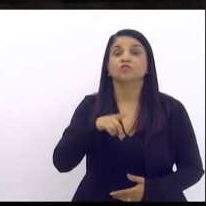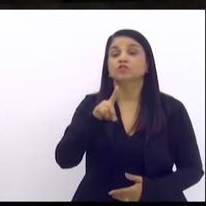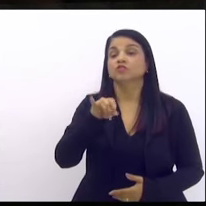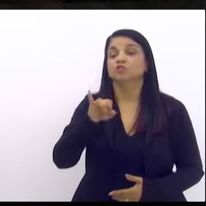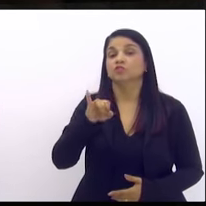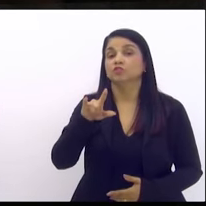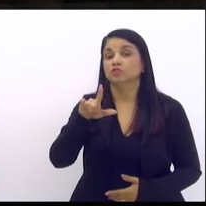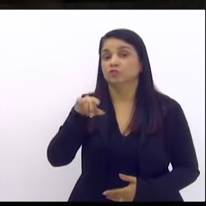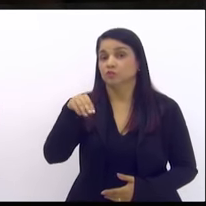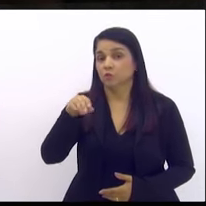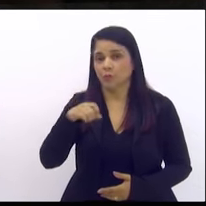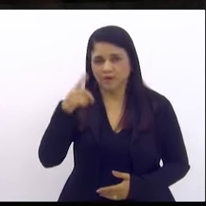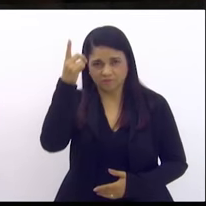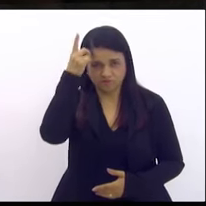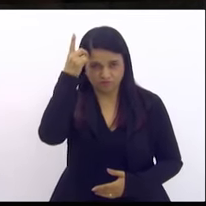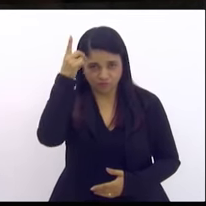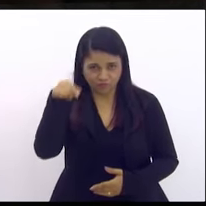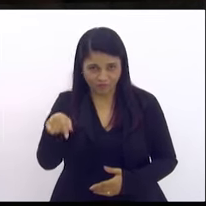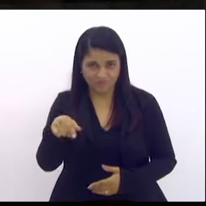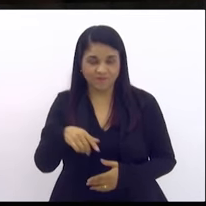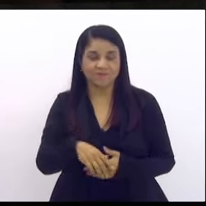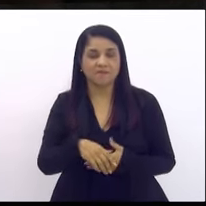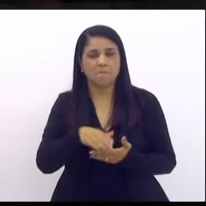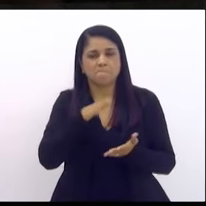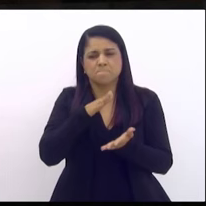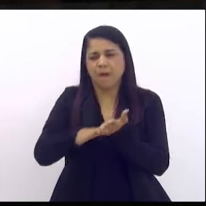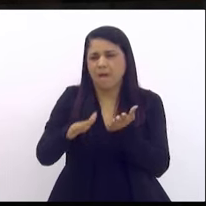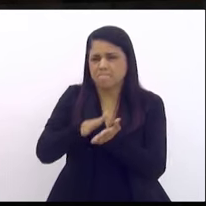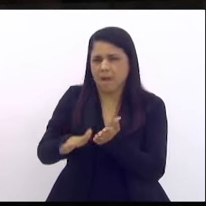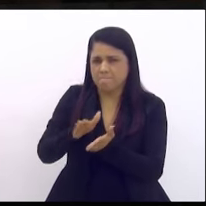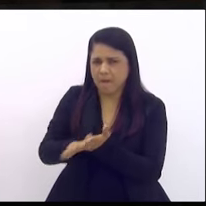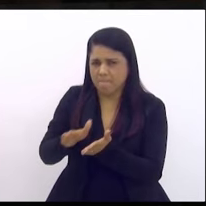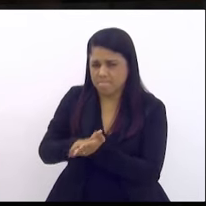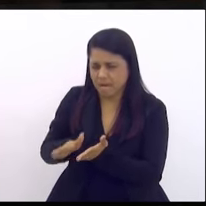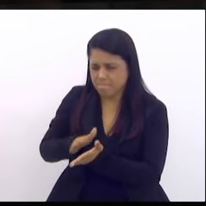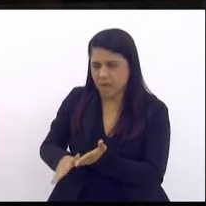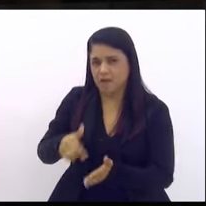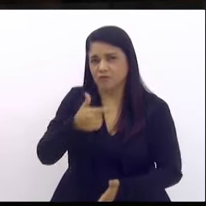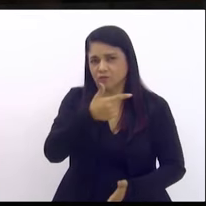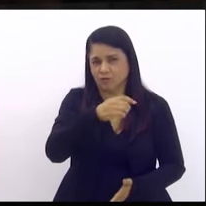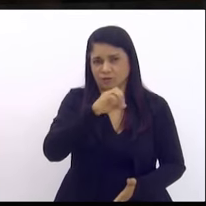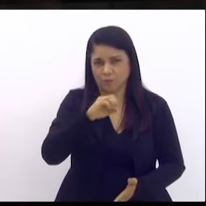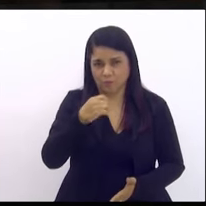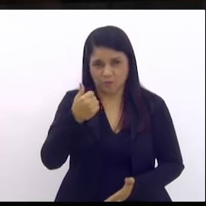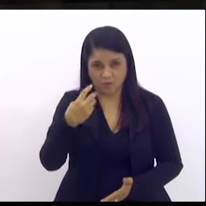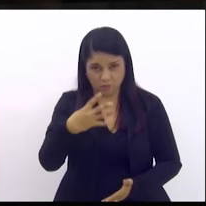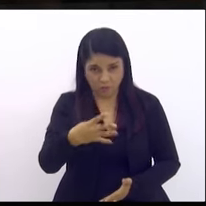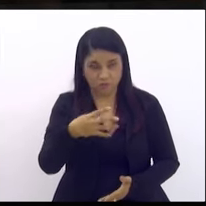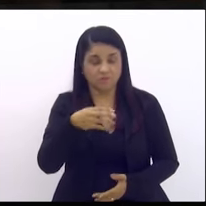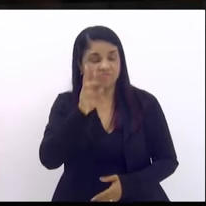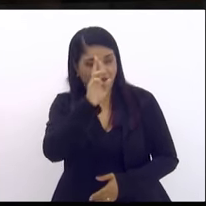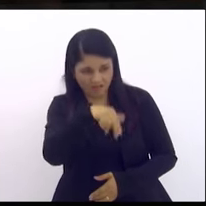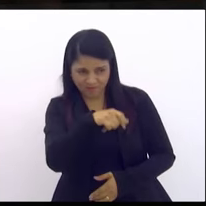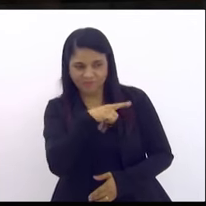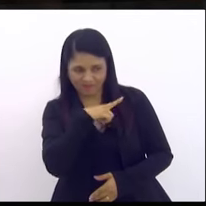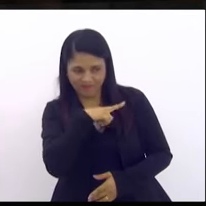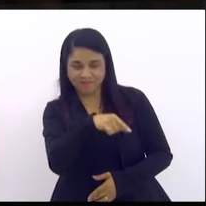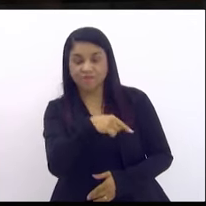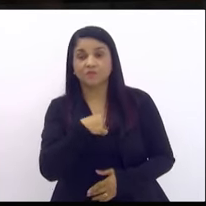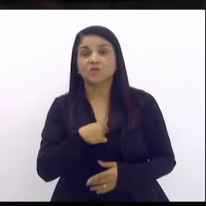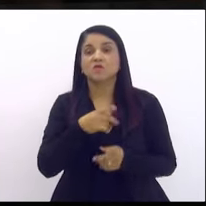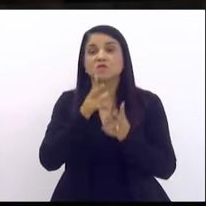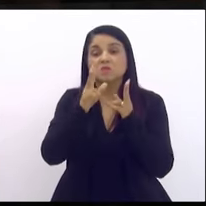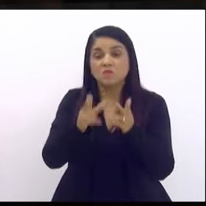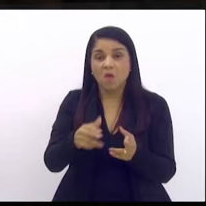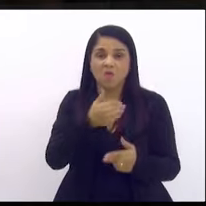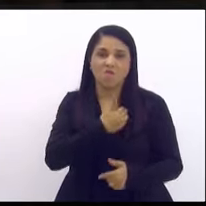gastos Tem razão foi a reeleição da Dilma 2014 o governo Sérgio Cabral fez o